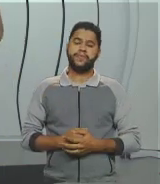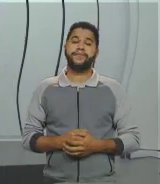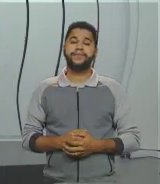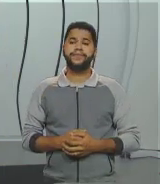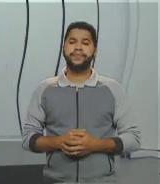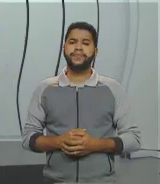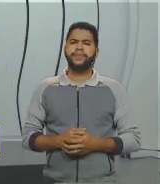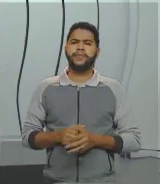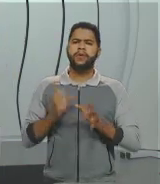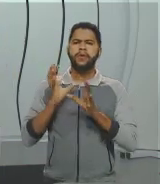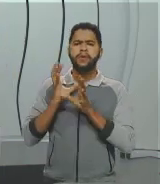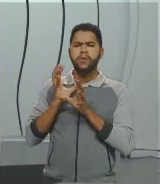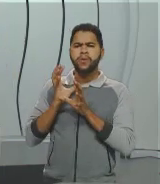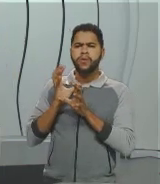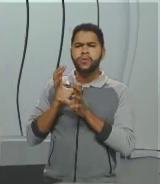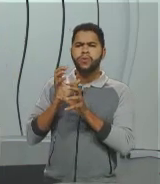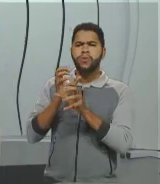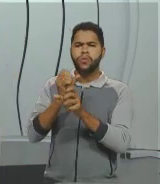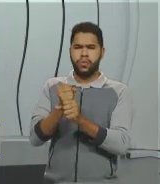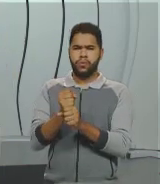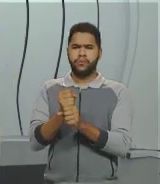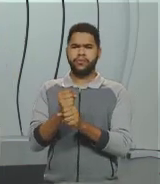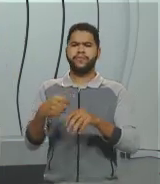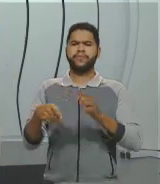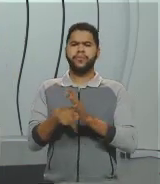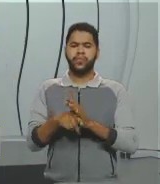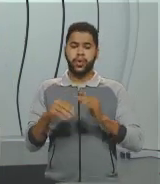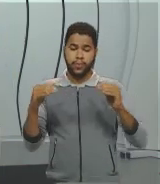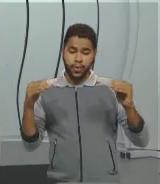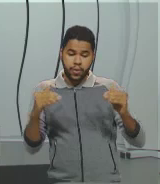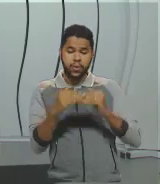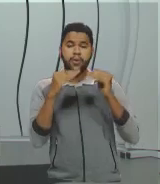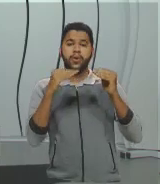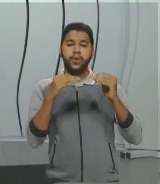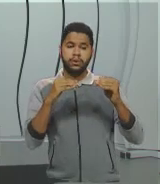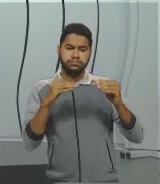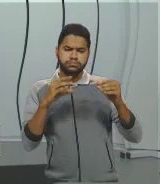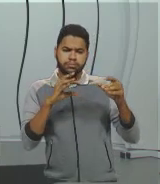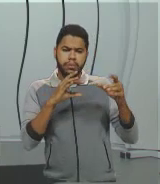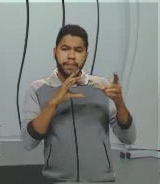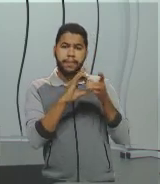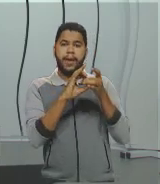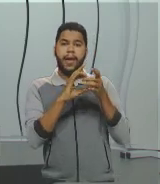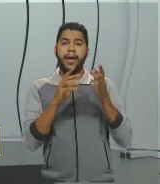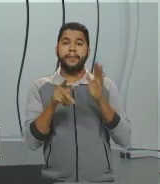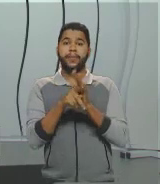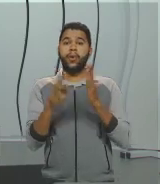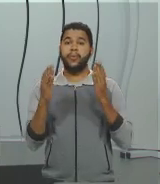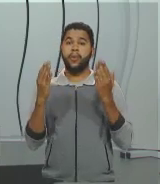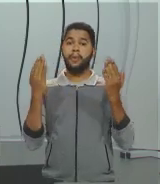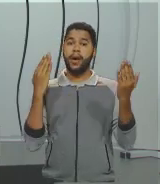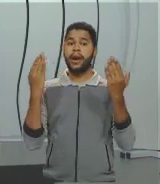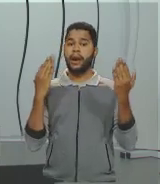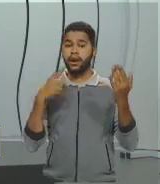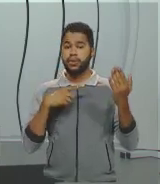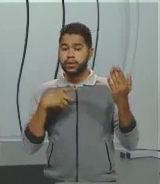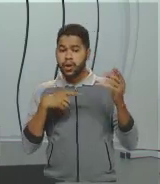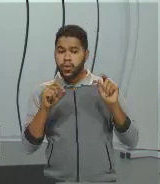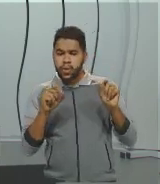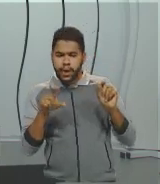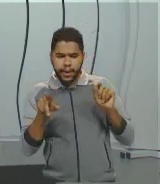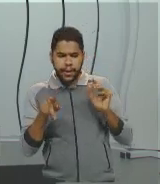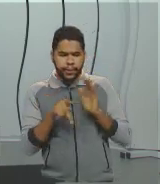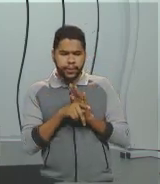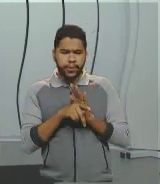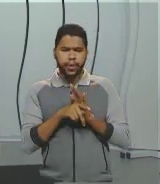para calcular a resistência equivalente na associação em paralelo, exige um domínio de cálculo